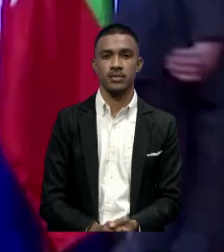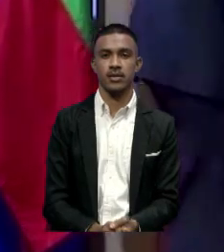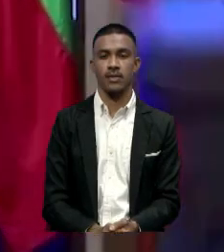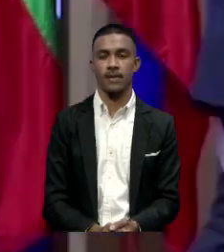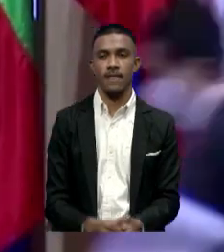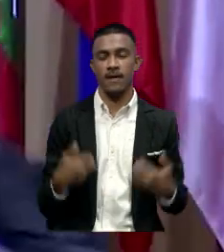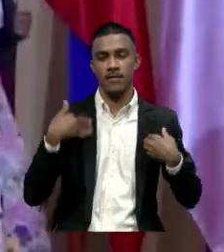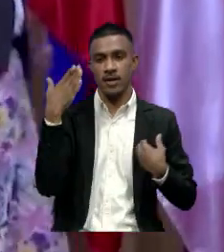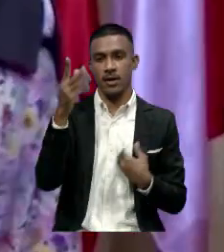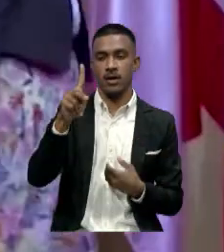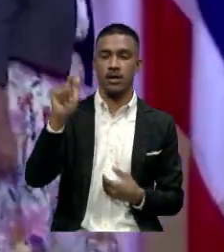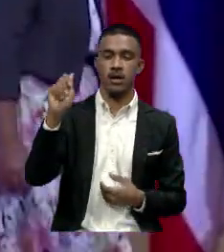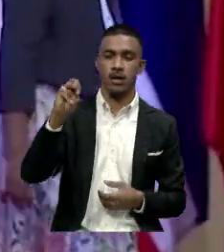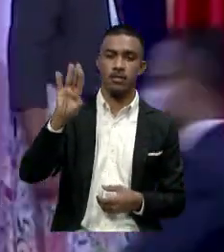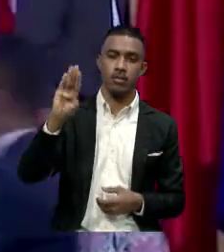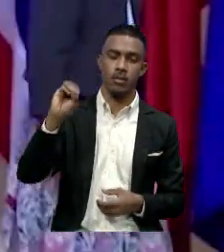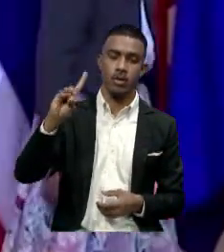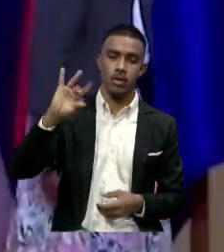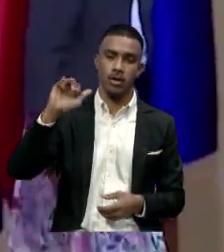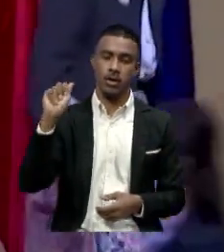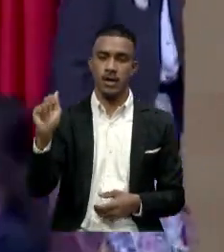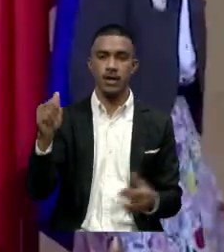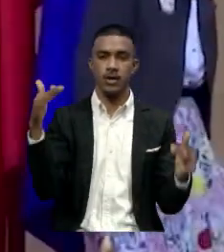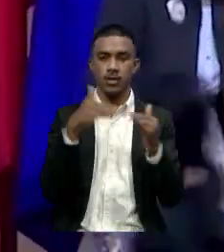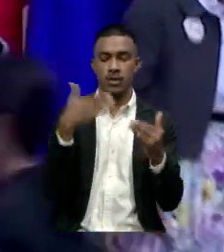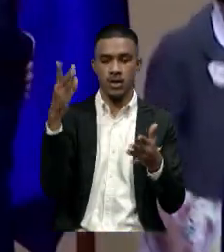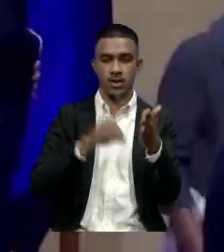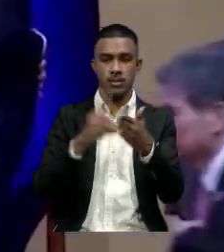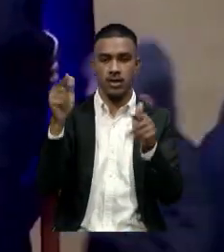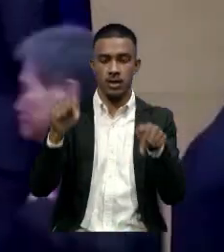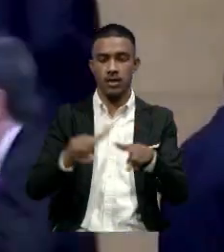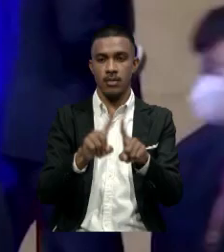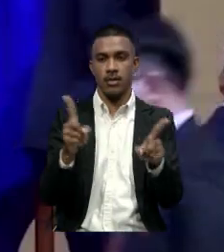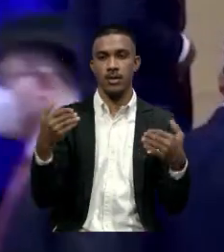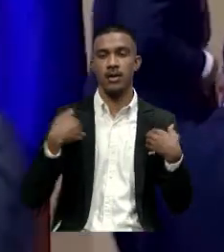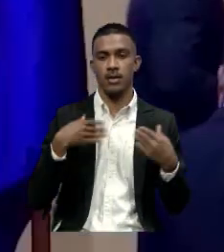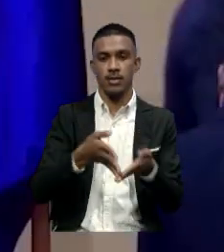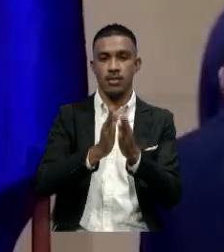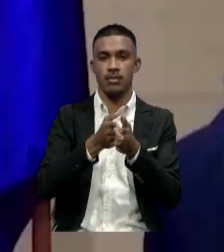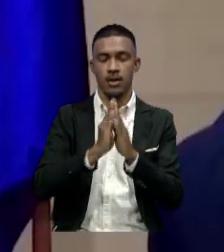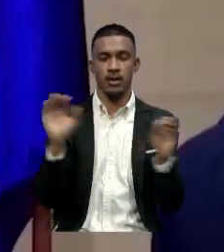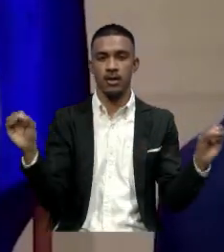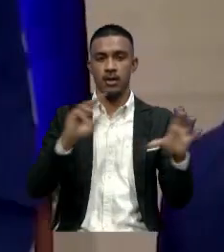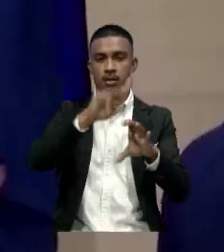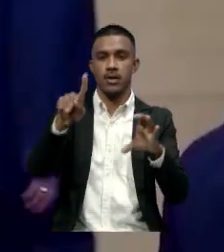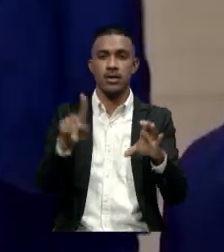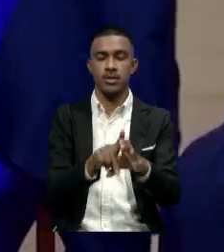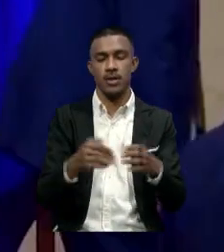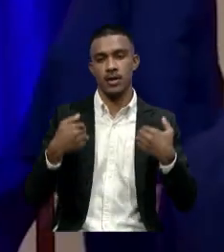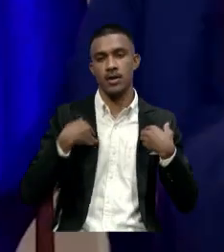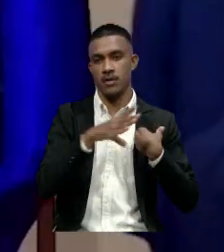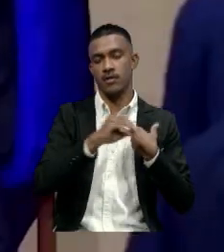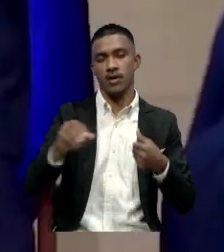a Camboja quarta semana e atualiza a sessão plenária em Phnom Penh, mas bem, Myanmar la marca presença. Sessão em Hahuha foi